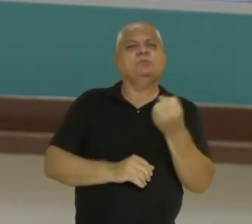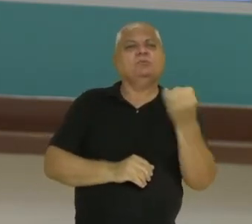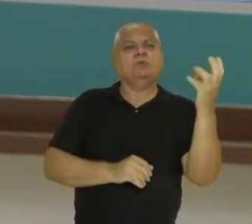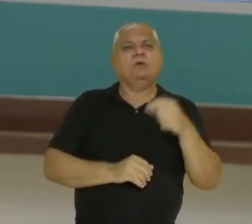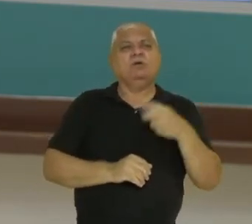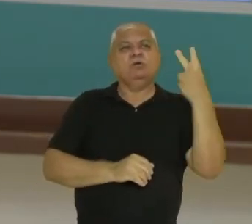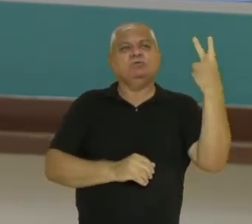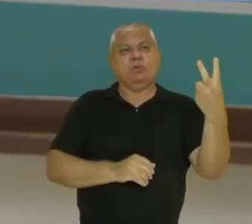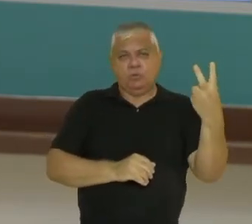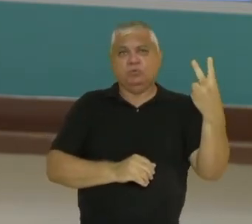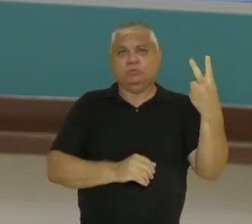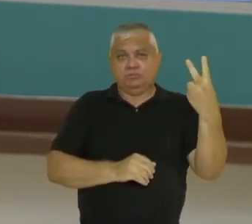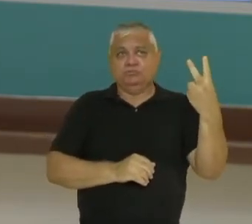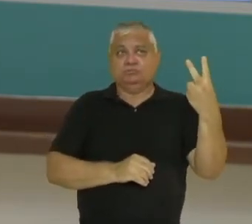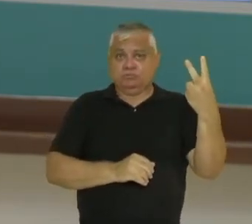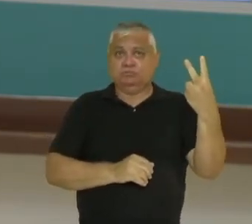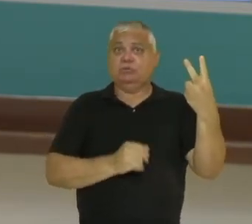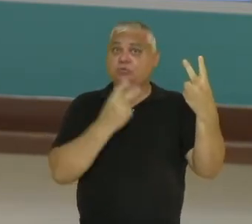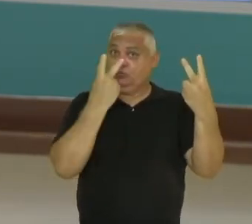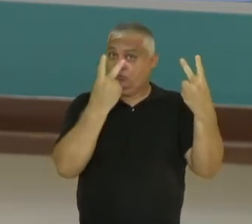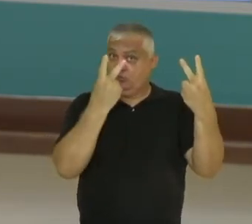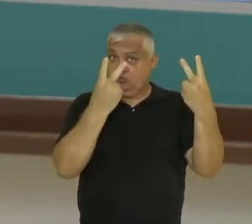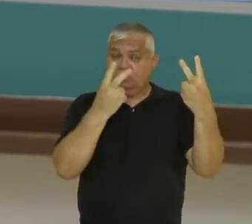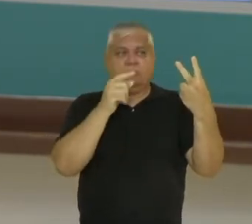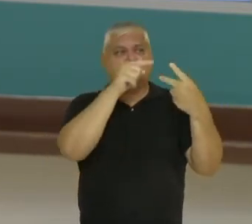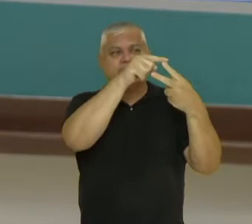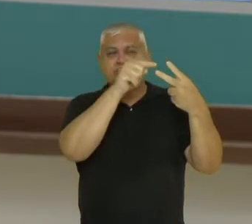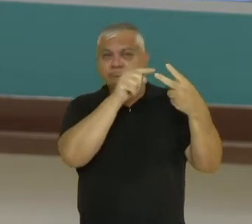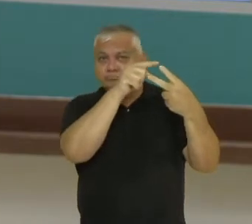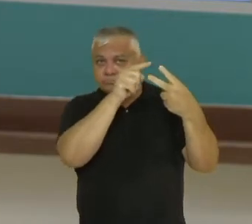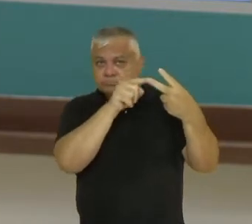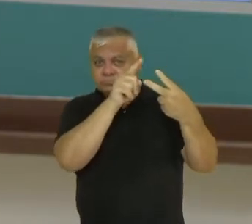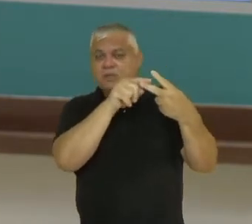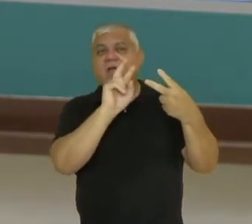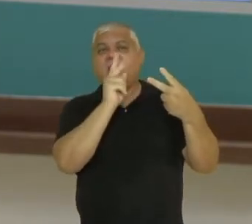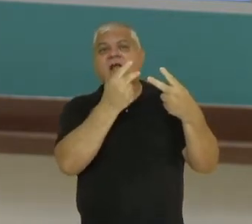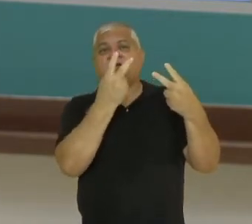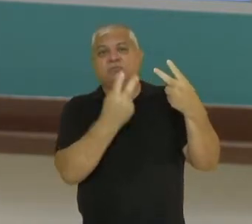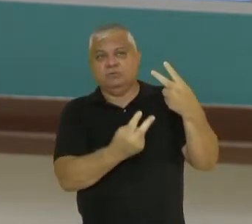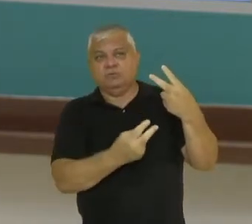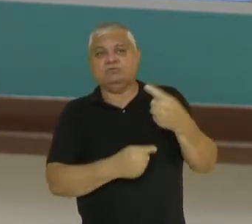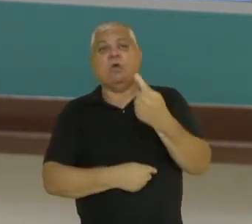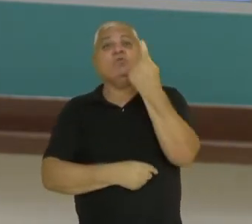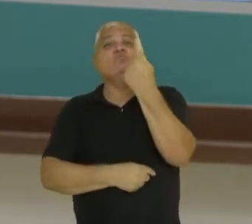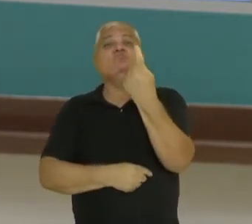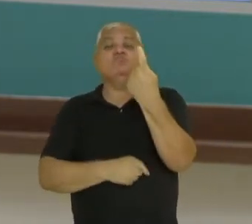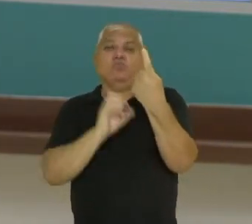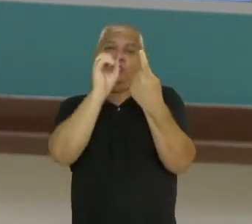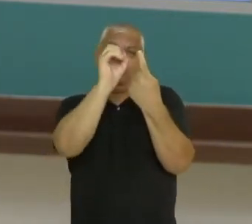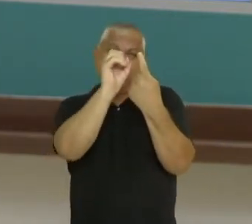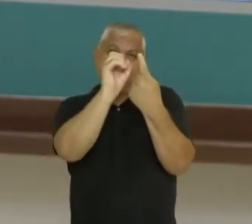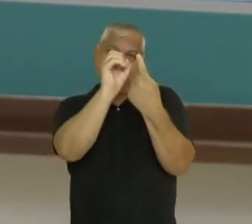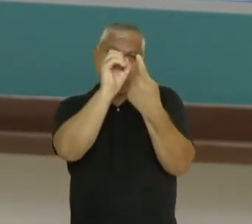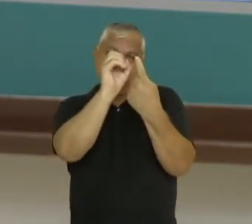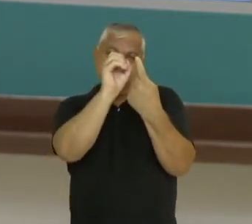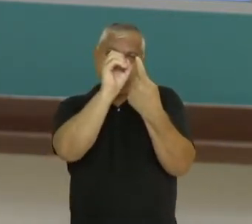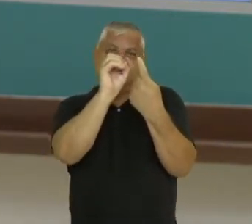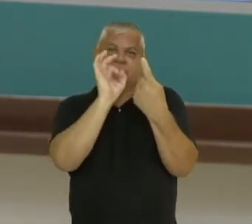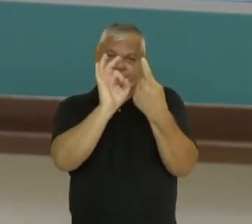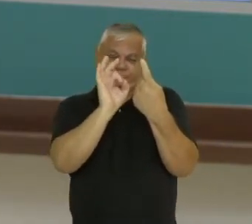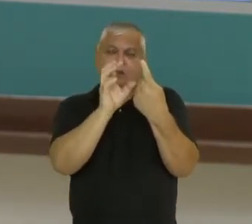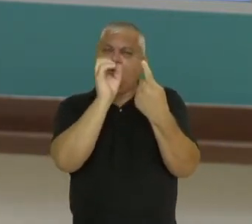participou. Então tem dois ou duas partes, podemos dizer assim, do H2, uma parte só do O2. Quando é um, a gente